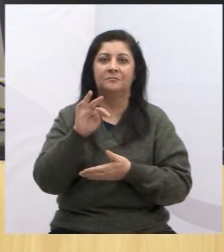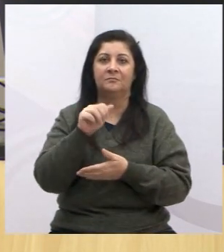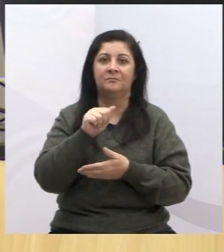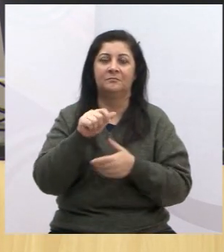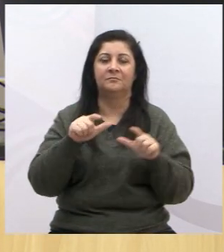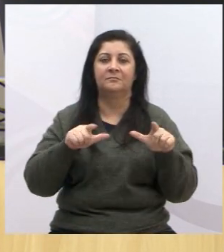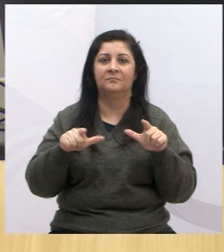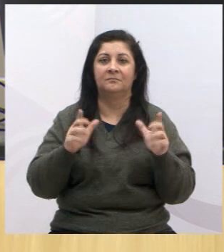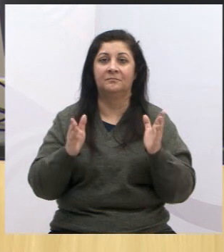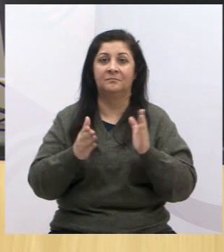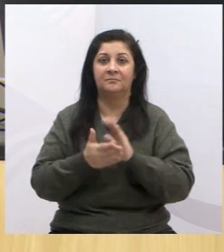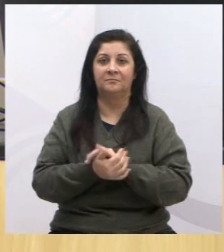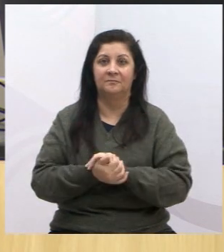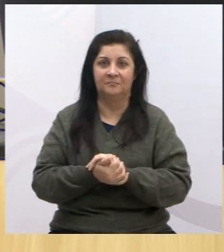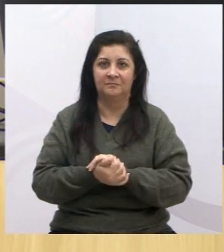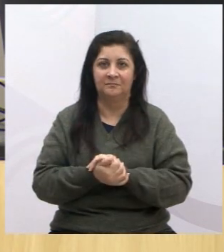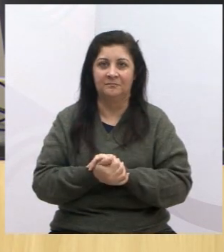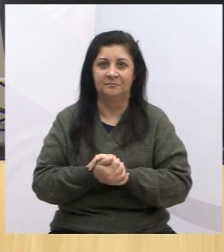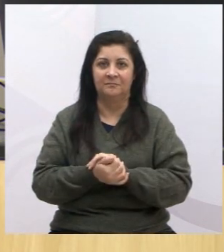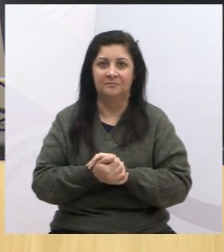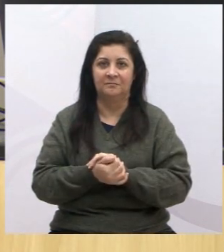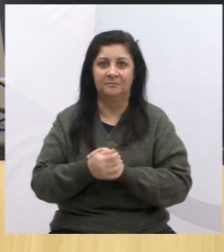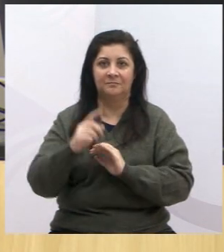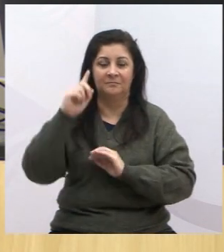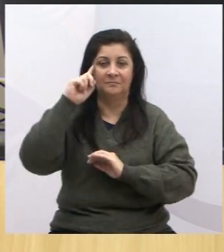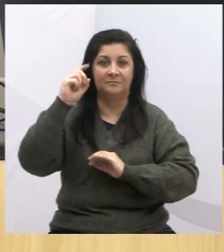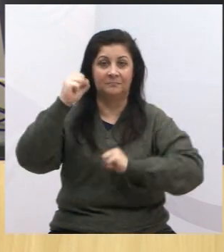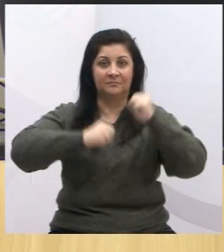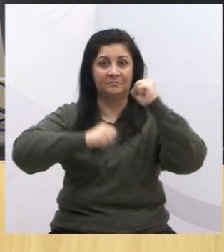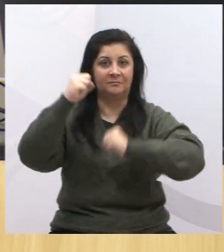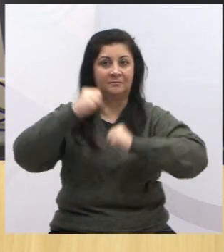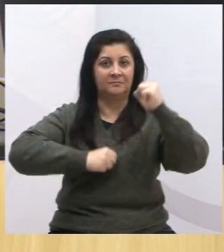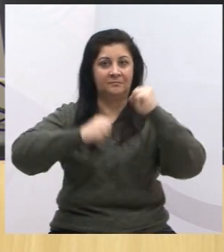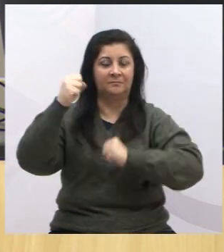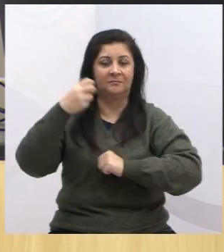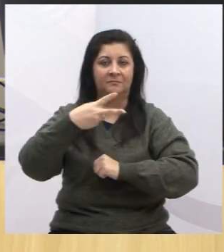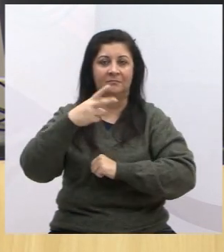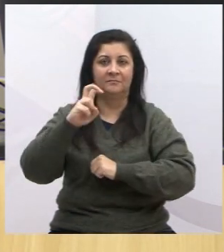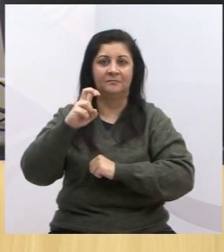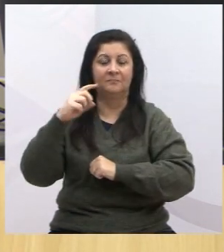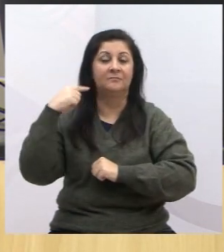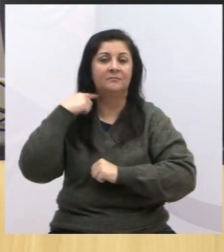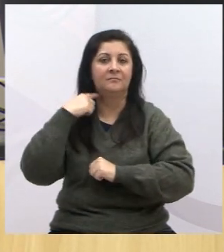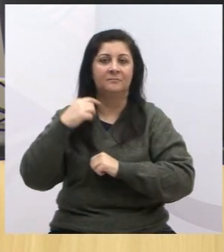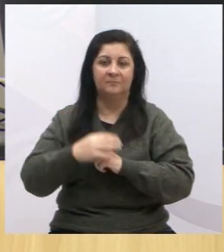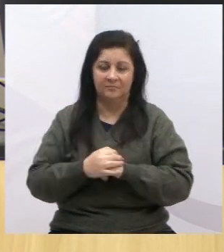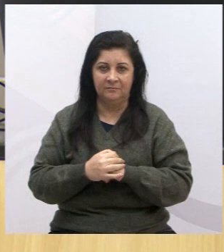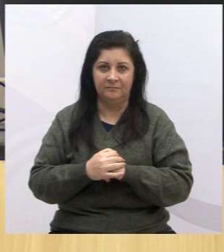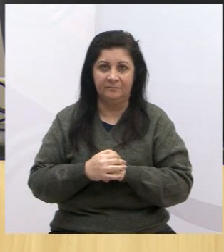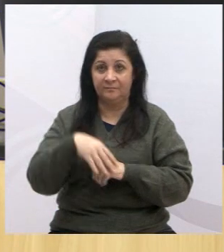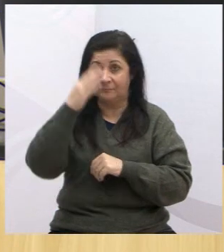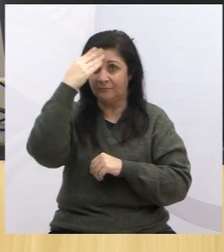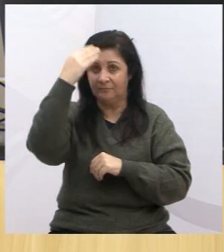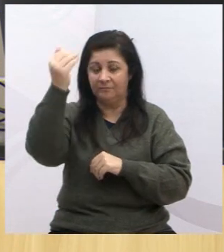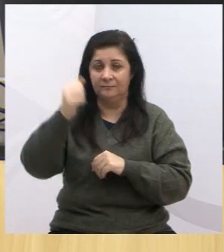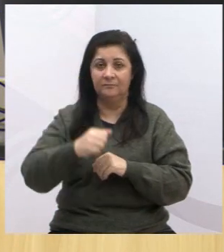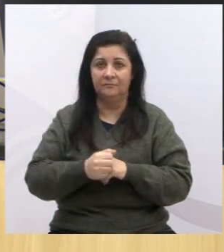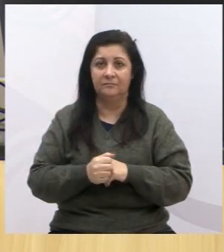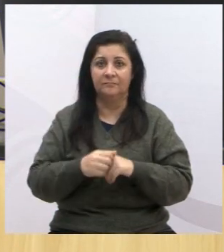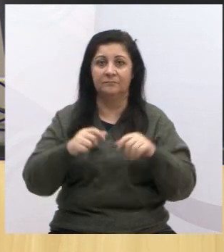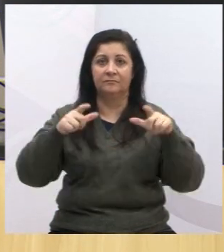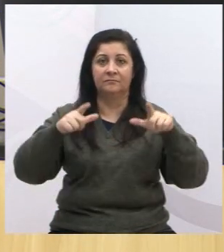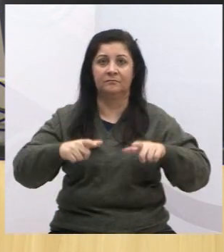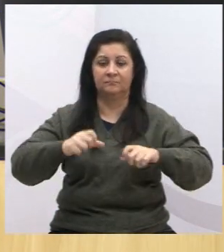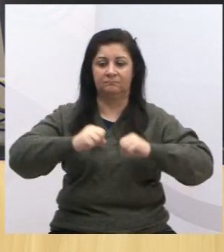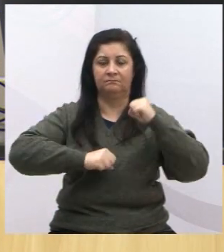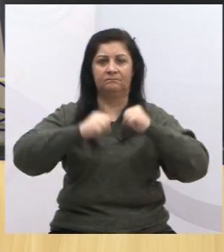dessa sessão o registro do transcurso do Dia da Indústria, 25 de maio. Nessa data, a homenagem é destinada ao espaço de produção